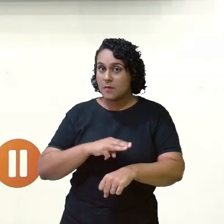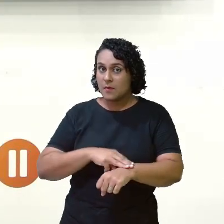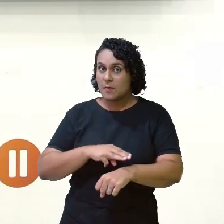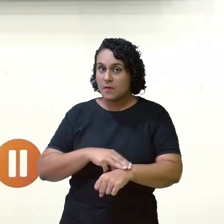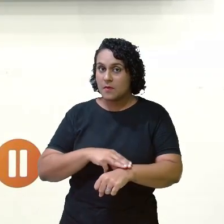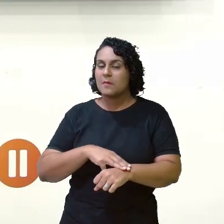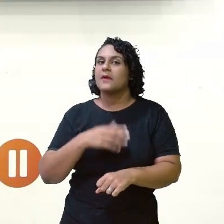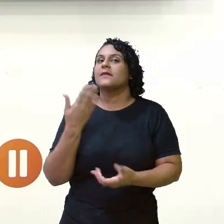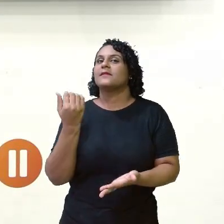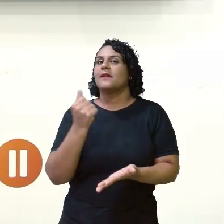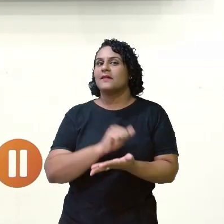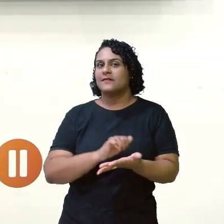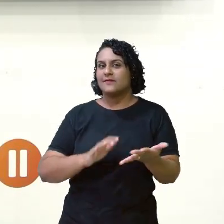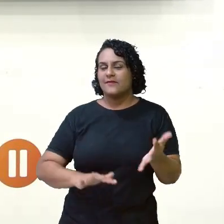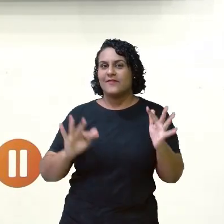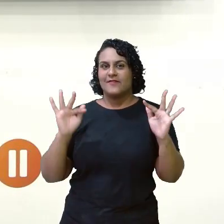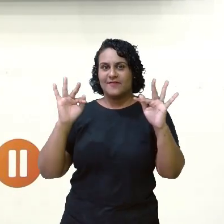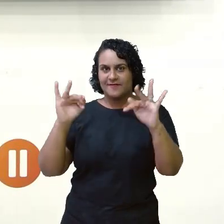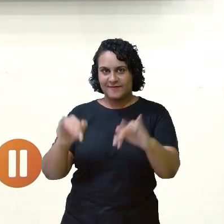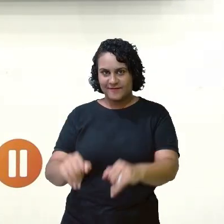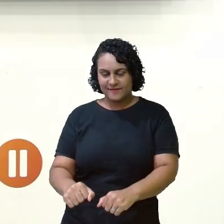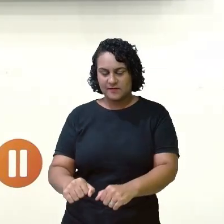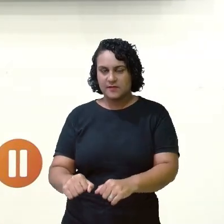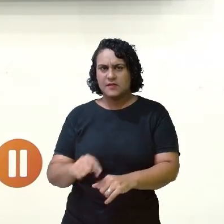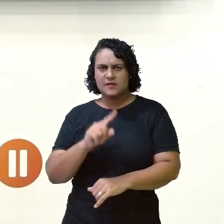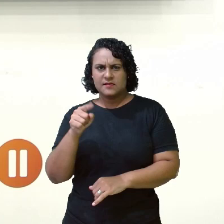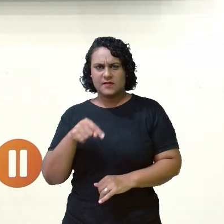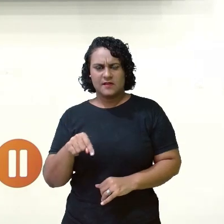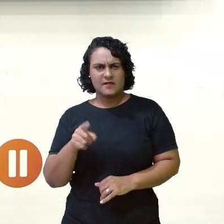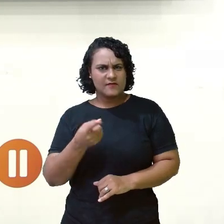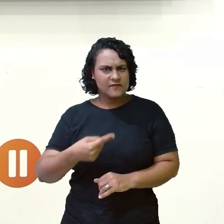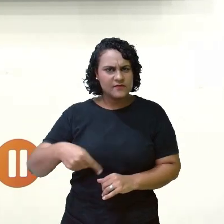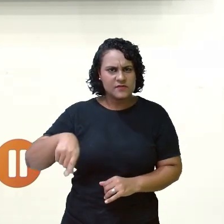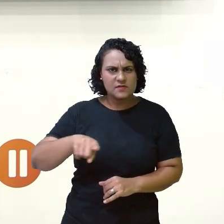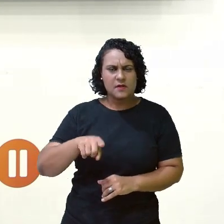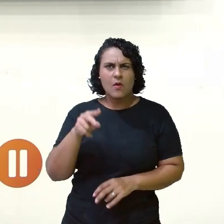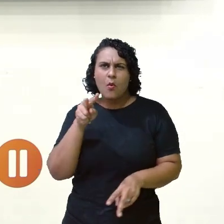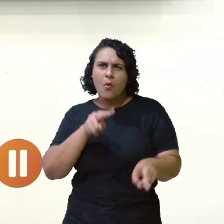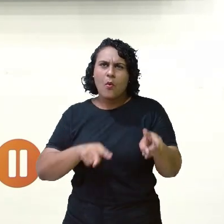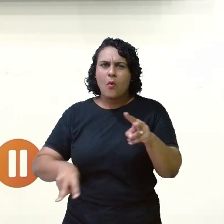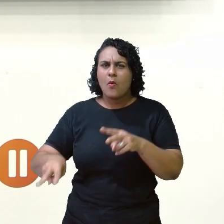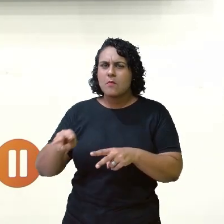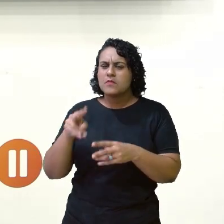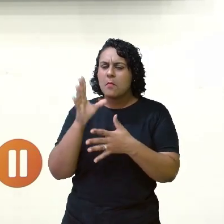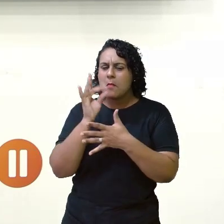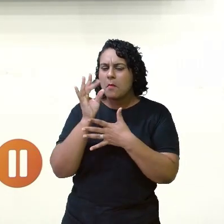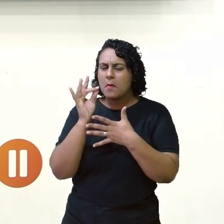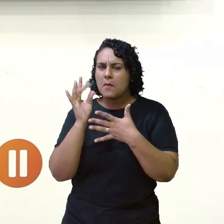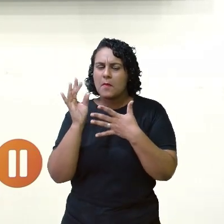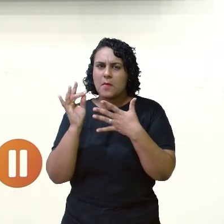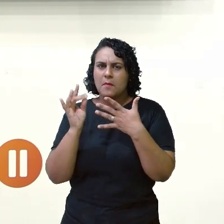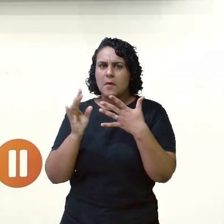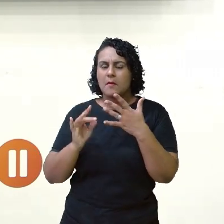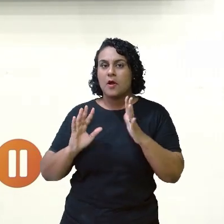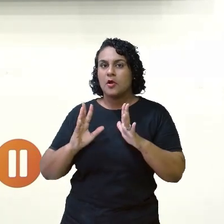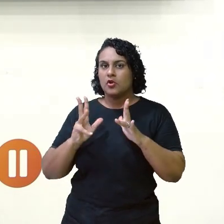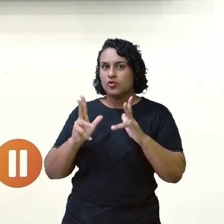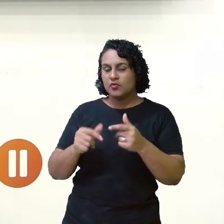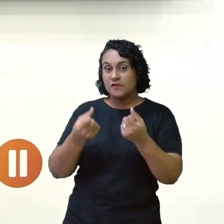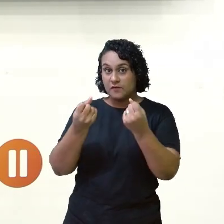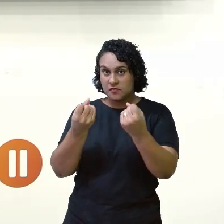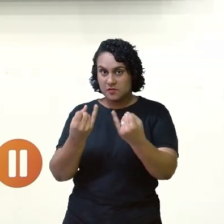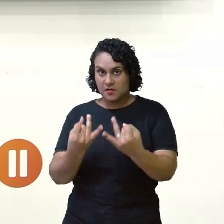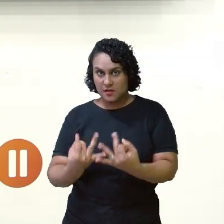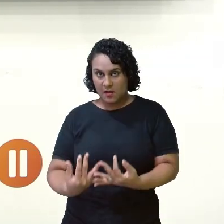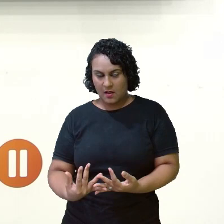nossa atividade final. Será que vocês observaram bem direitinho tudo que foi falado